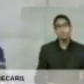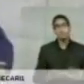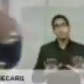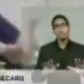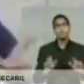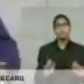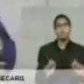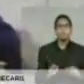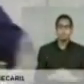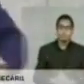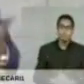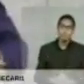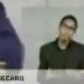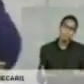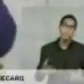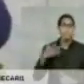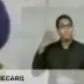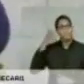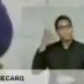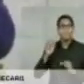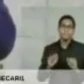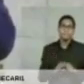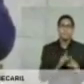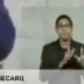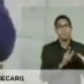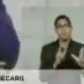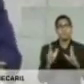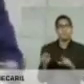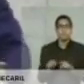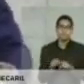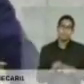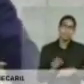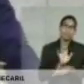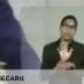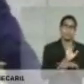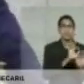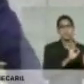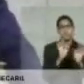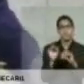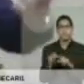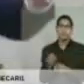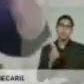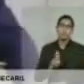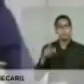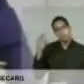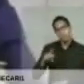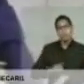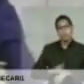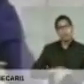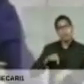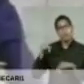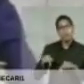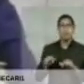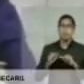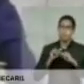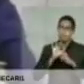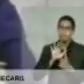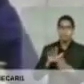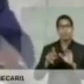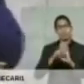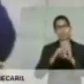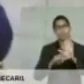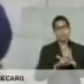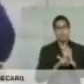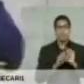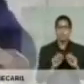que falar. Até que para que seja editada, né? Esse vídeo seja editado, resolvi usar meu tempo aqui para falar para os senhores que esse projeto de lei, que não